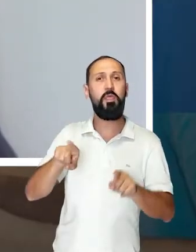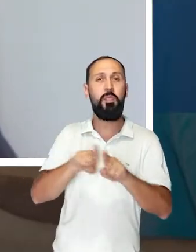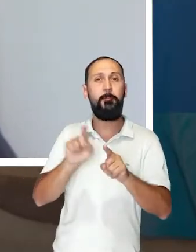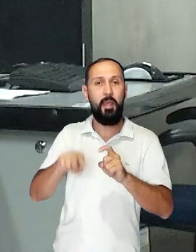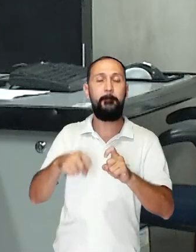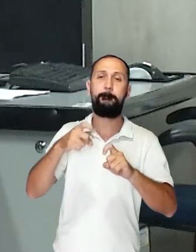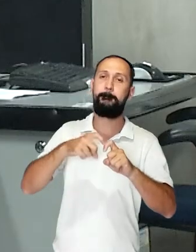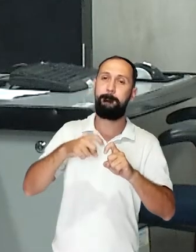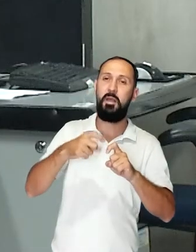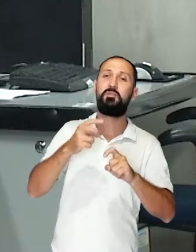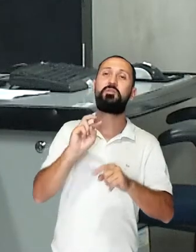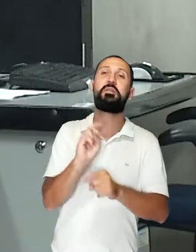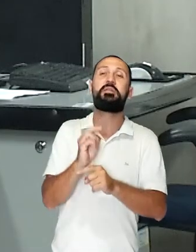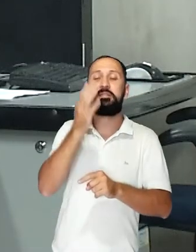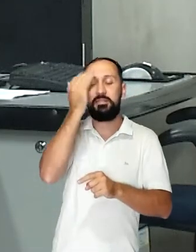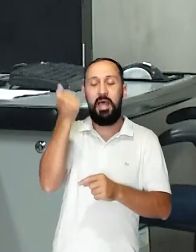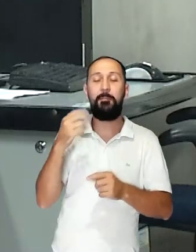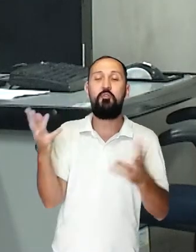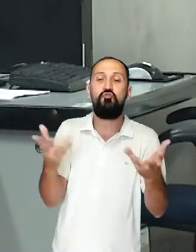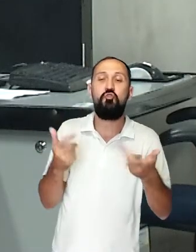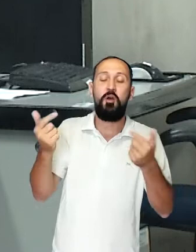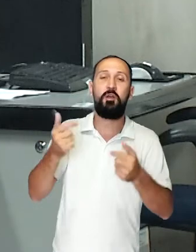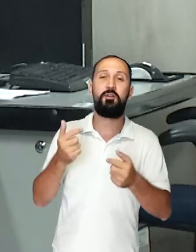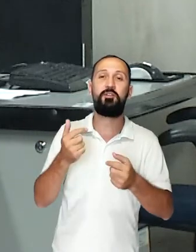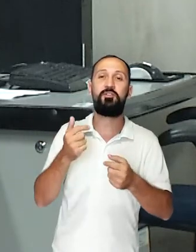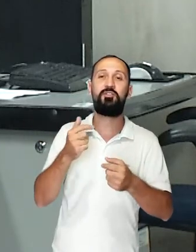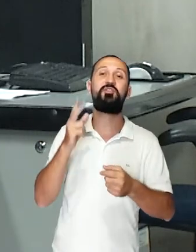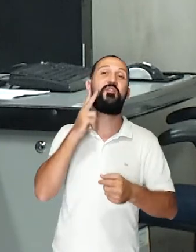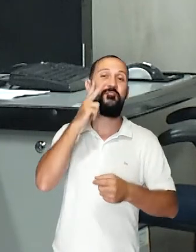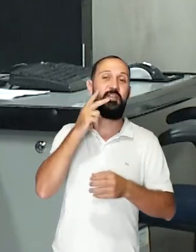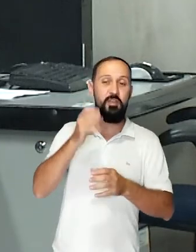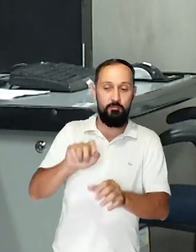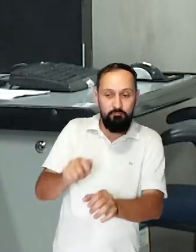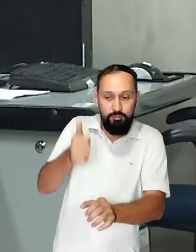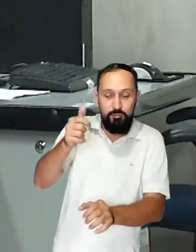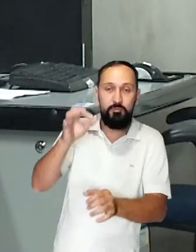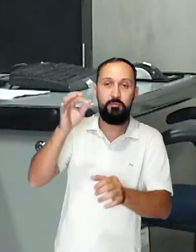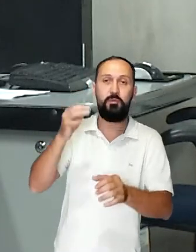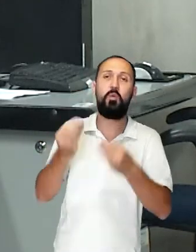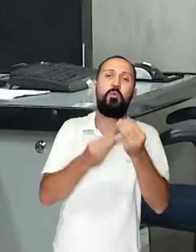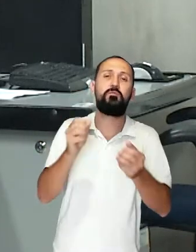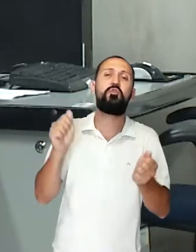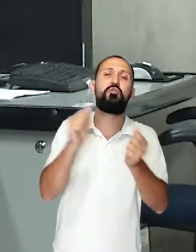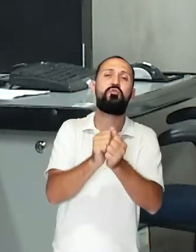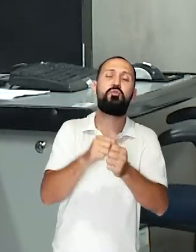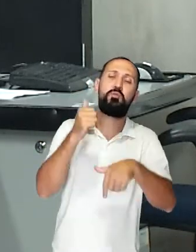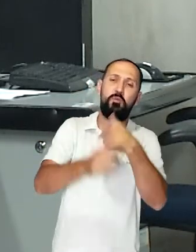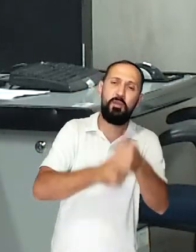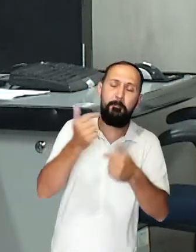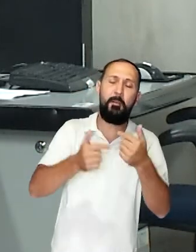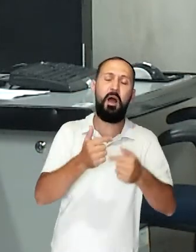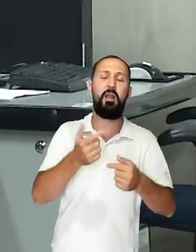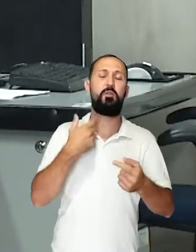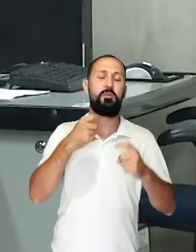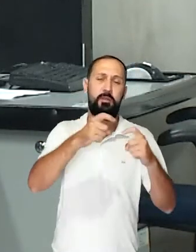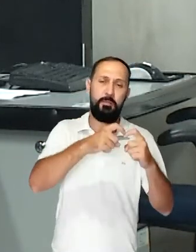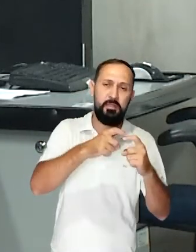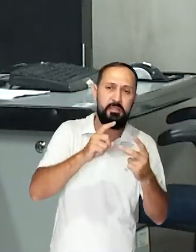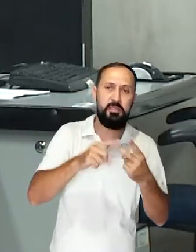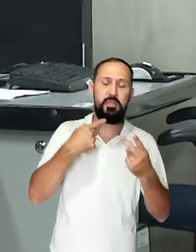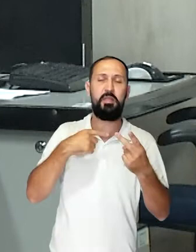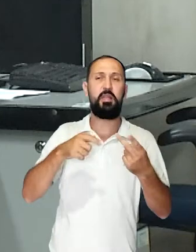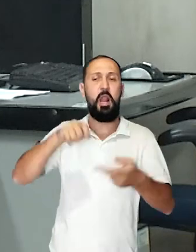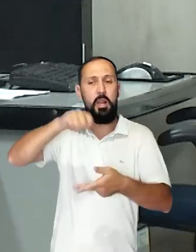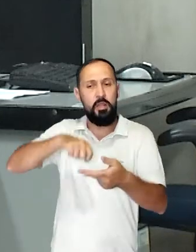cardiologista e sommelier. Como que você mescla suas atividades da medicina com a literatura e também com o universo